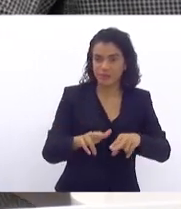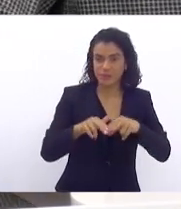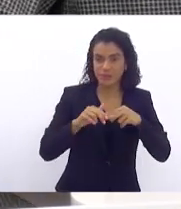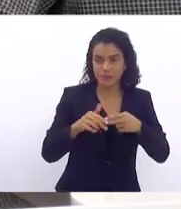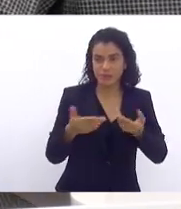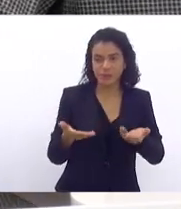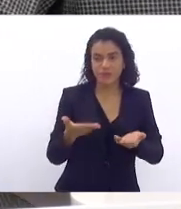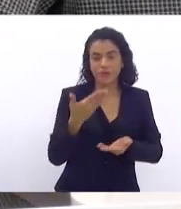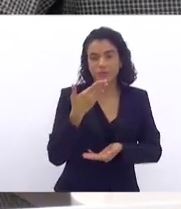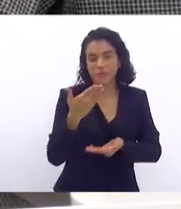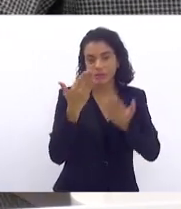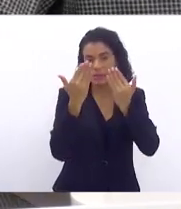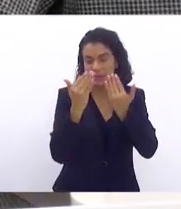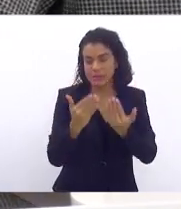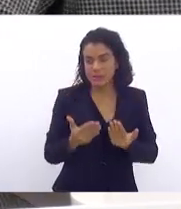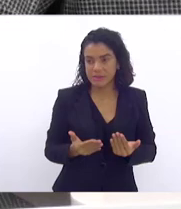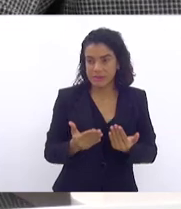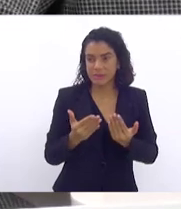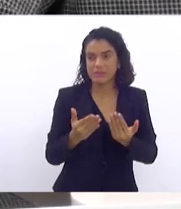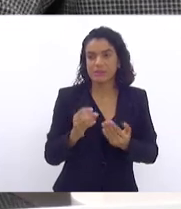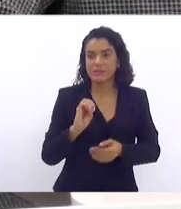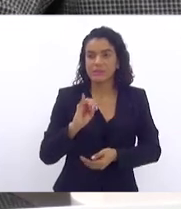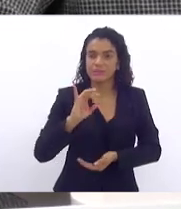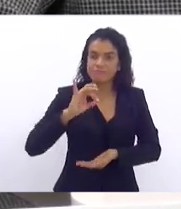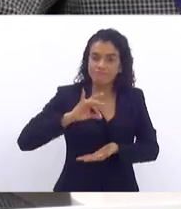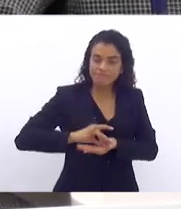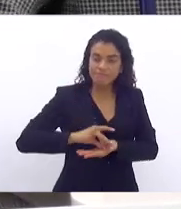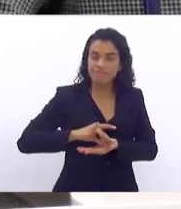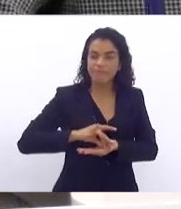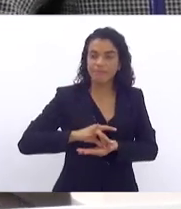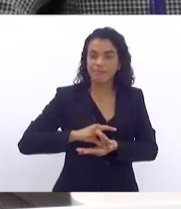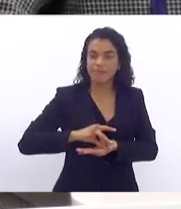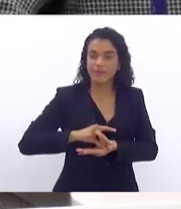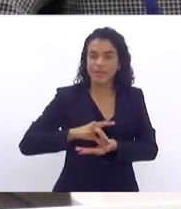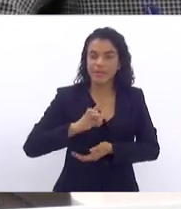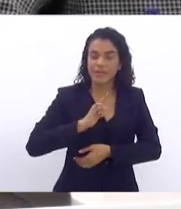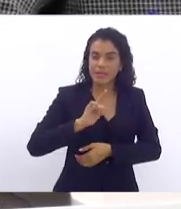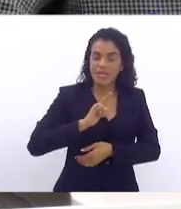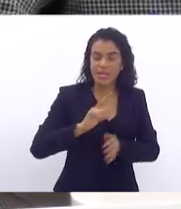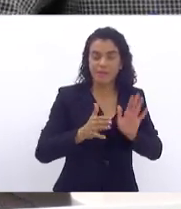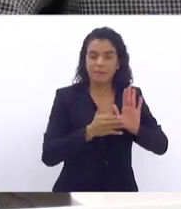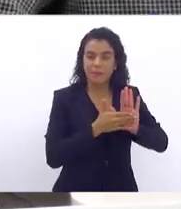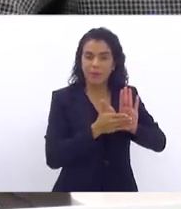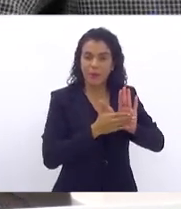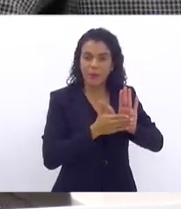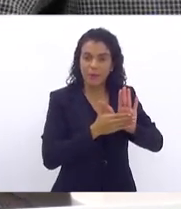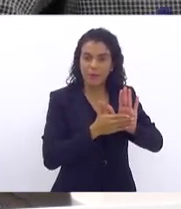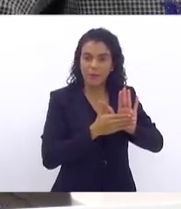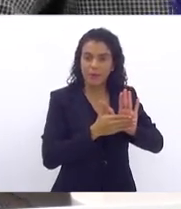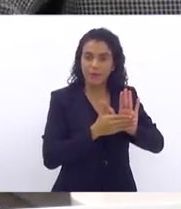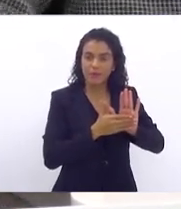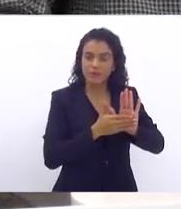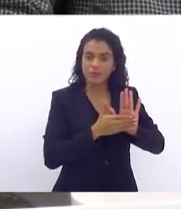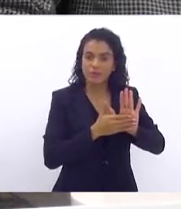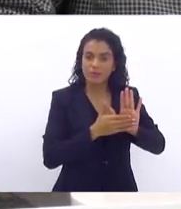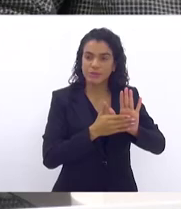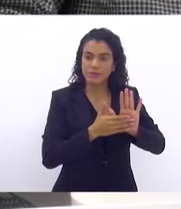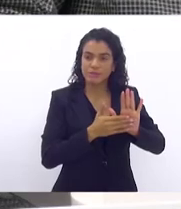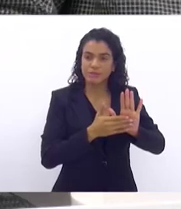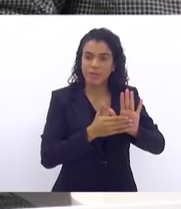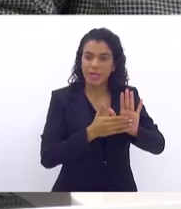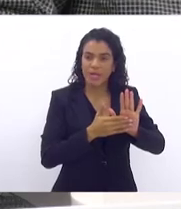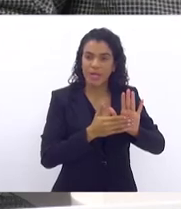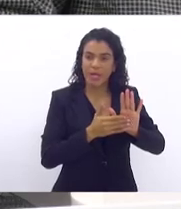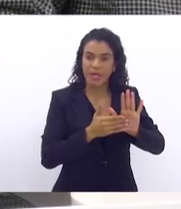vou querer analisar se realmente a proposta ela diverge